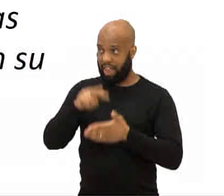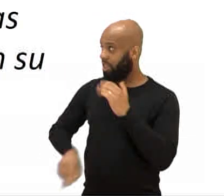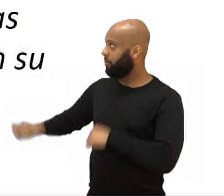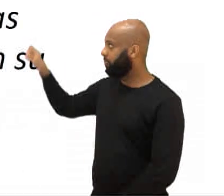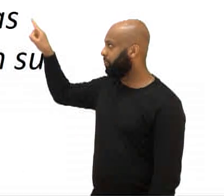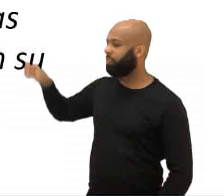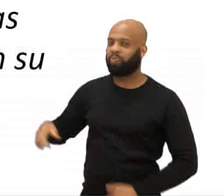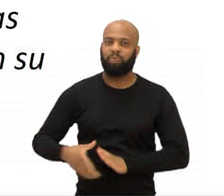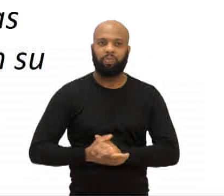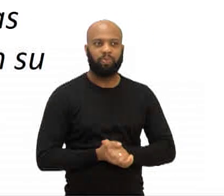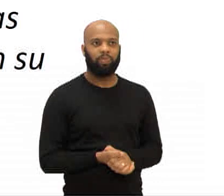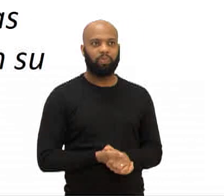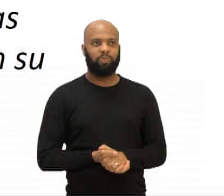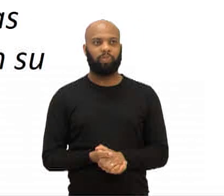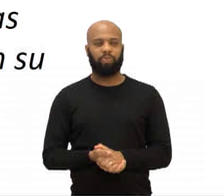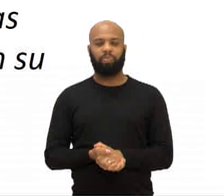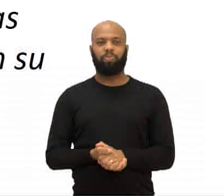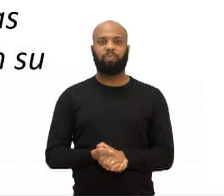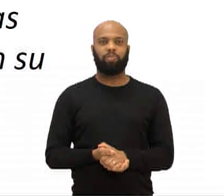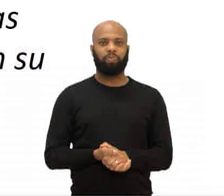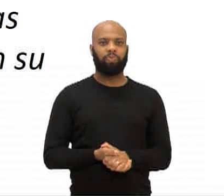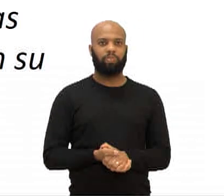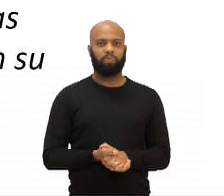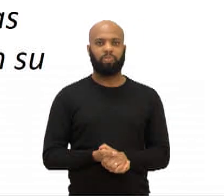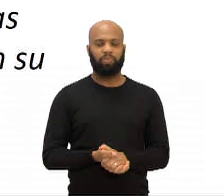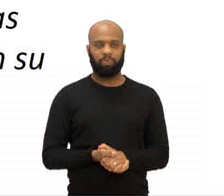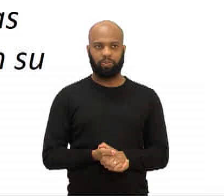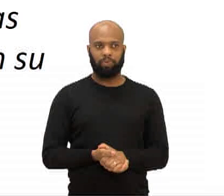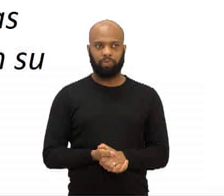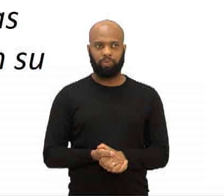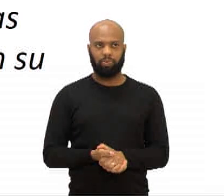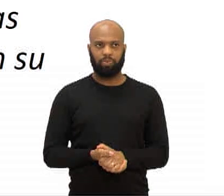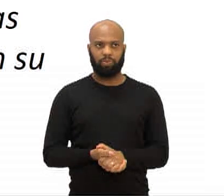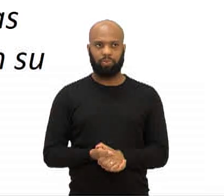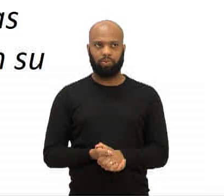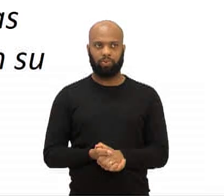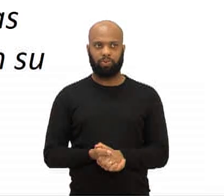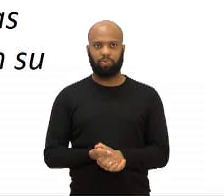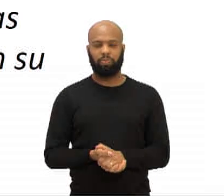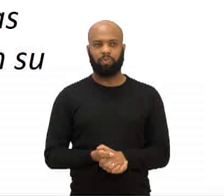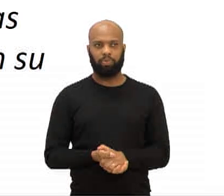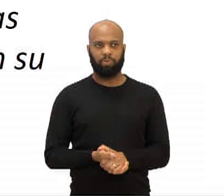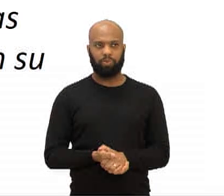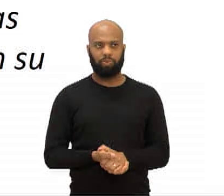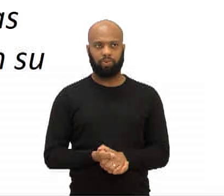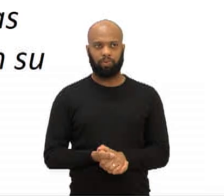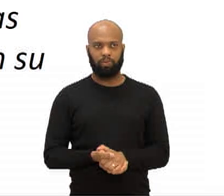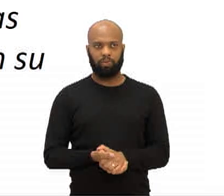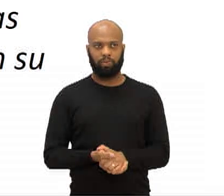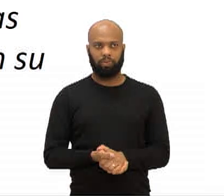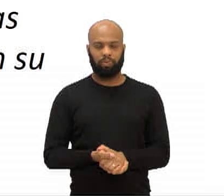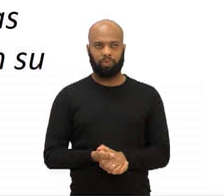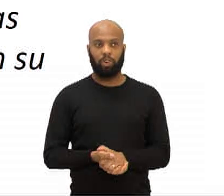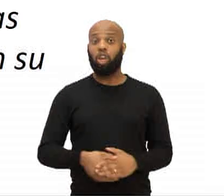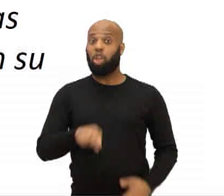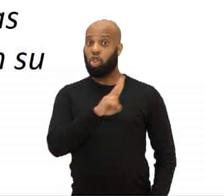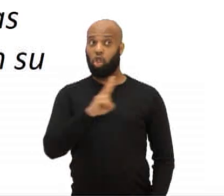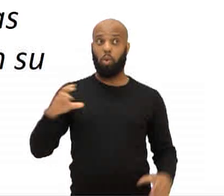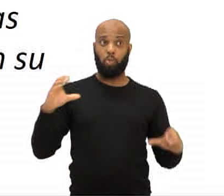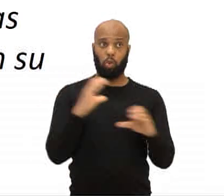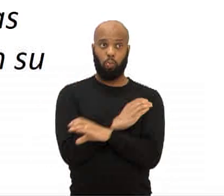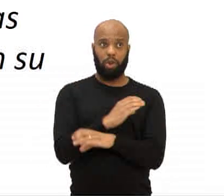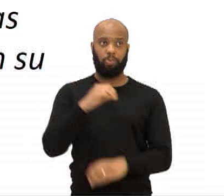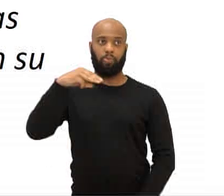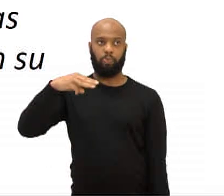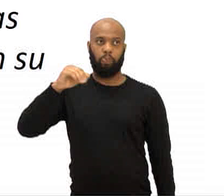ha sido Frida Kahlo? Quem é que foi essa mulher? Magdalena Carmen Frida Kahlo Calderón, esse é o nome dela,